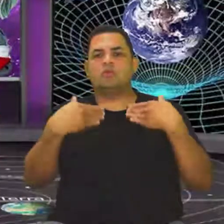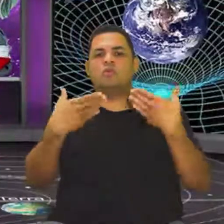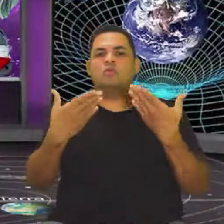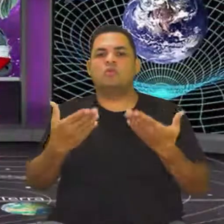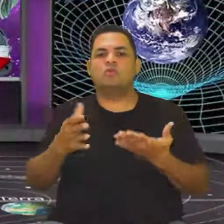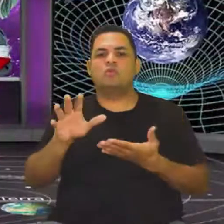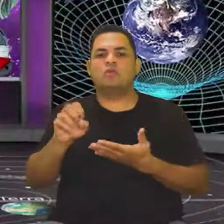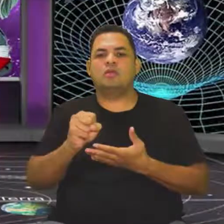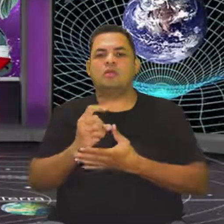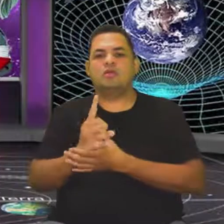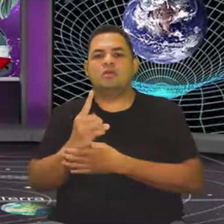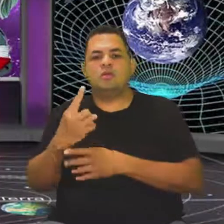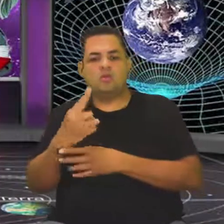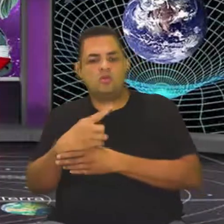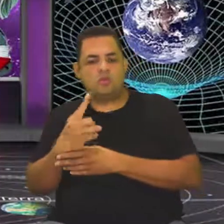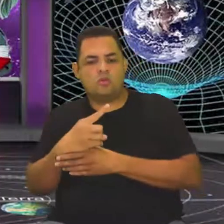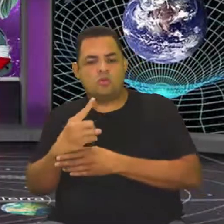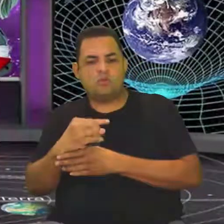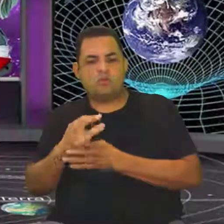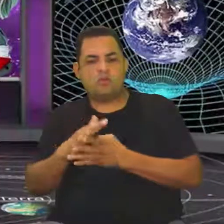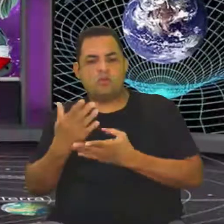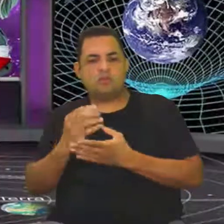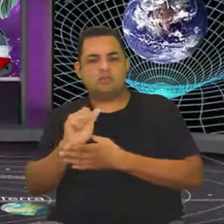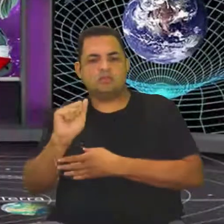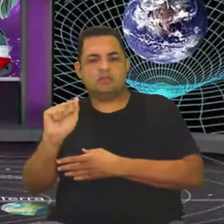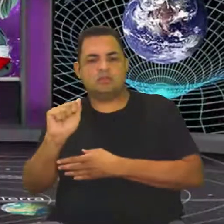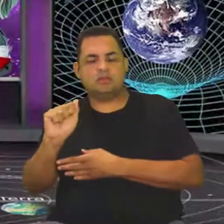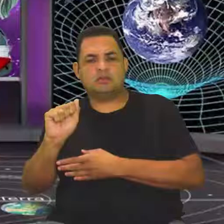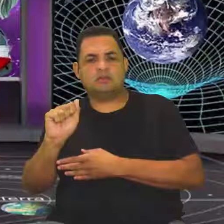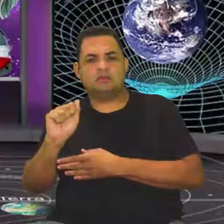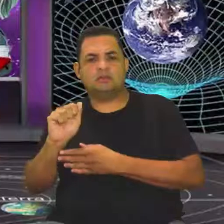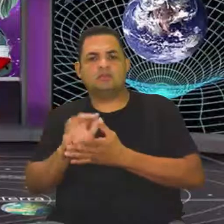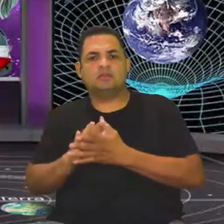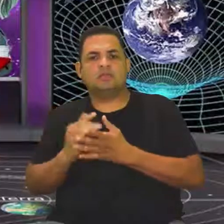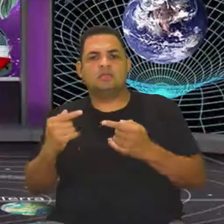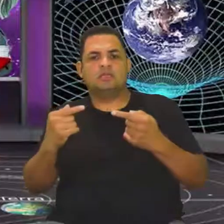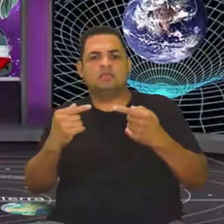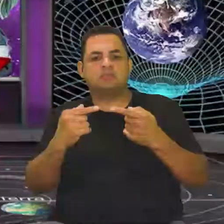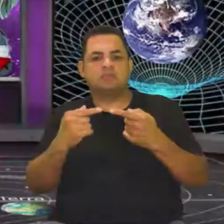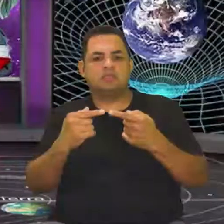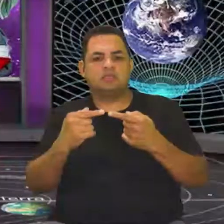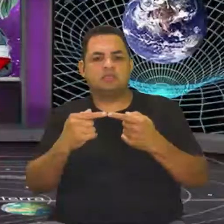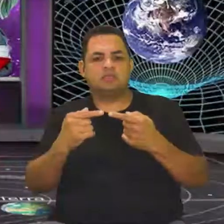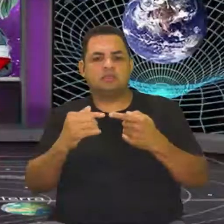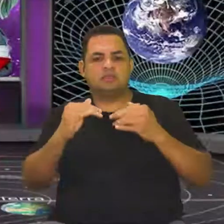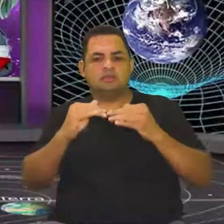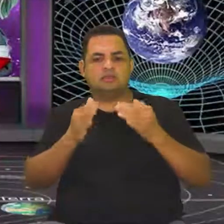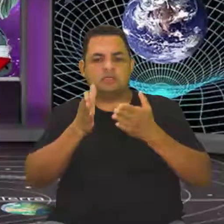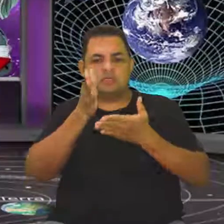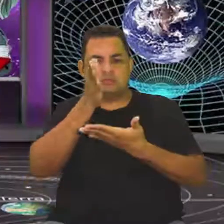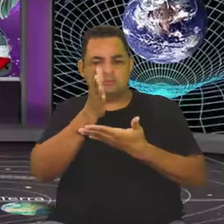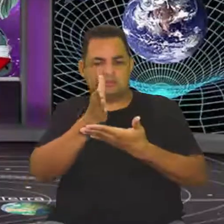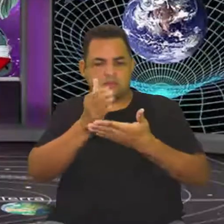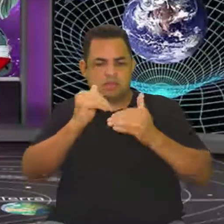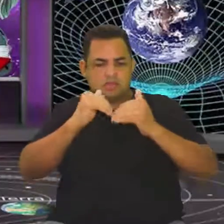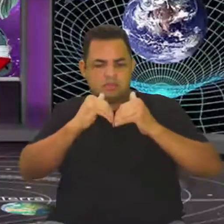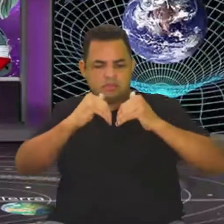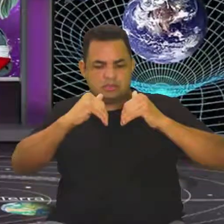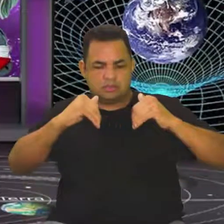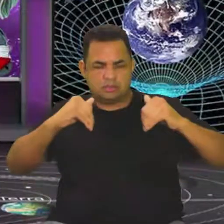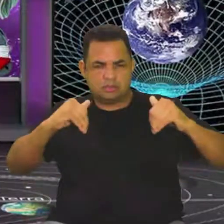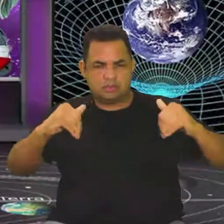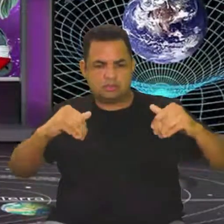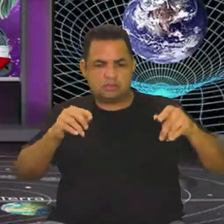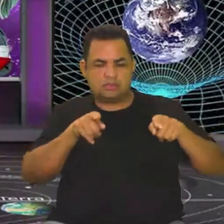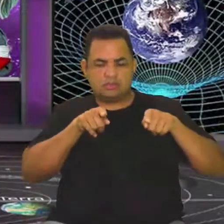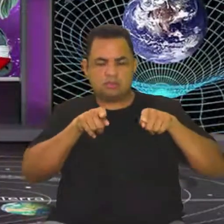pego um amperímetro para medir corrente, esse amperímetro tem que estar associado em série, ele tem que ter